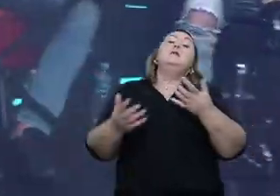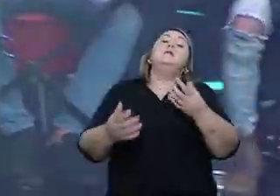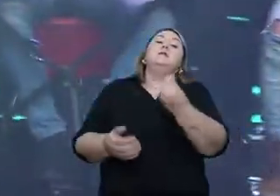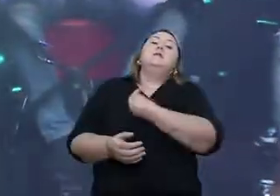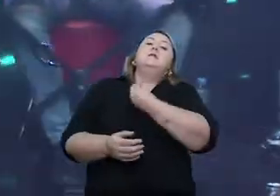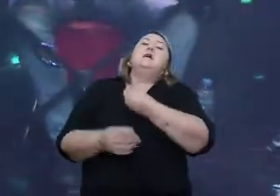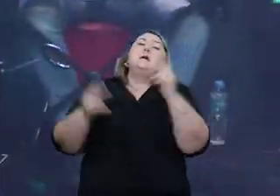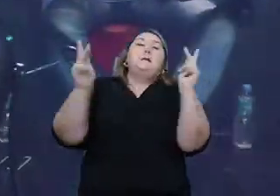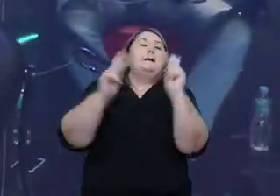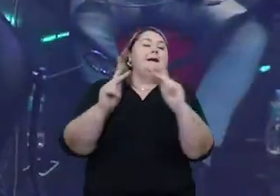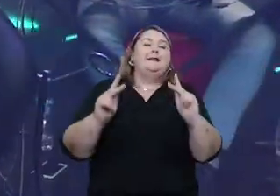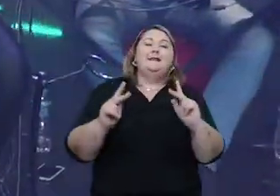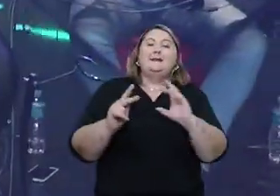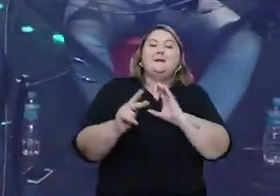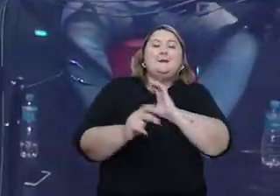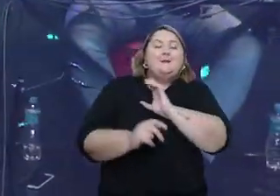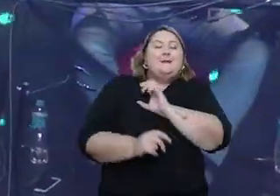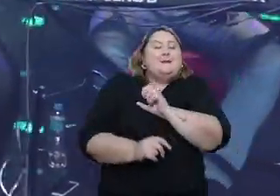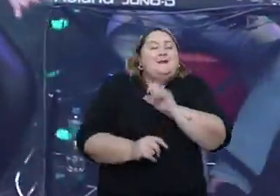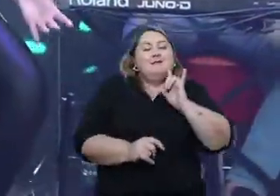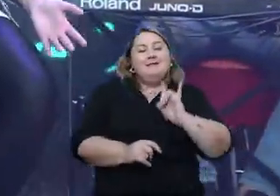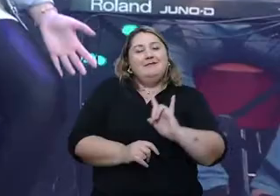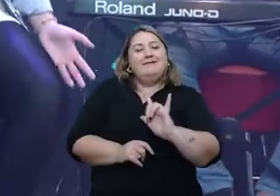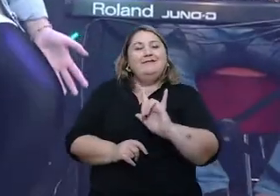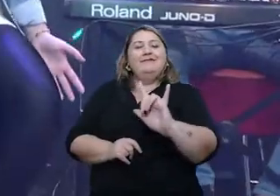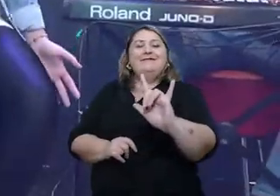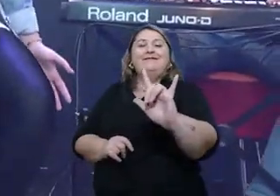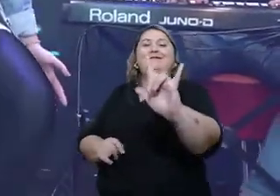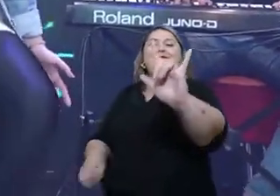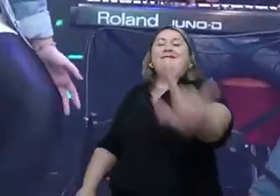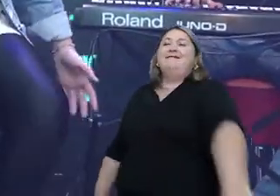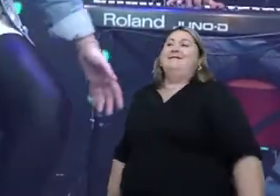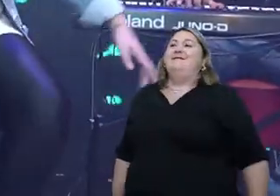apagar, vivendo a paz desse amor.